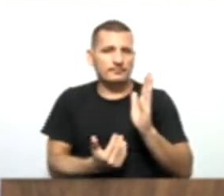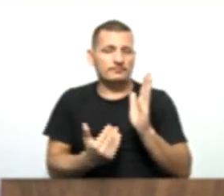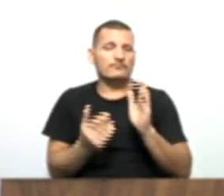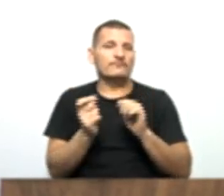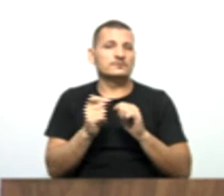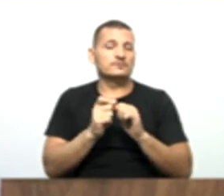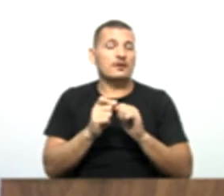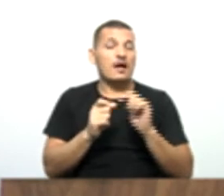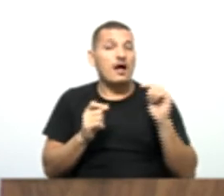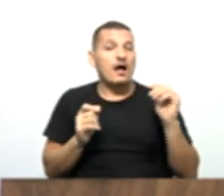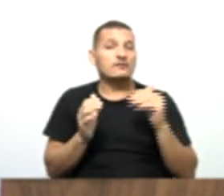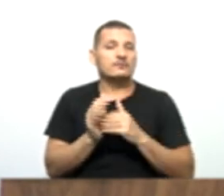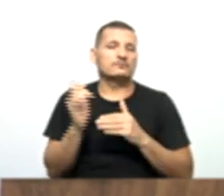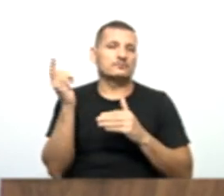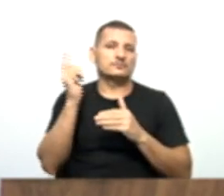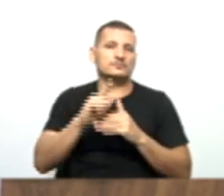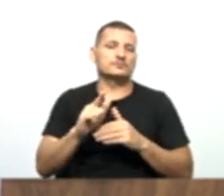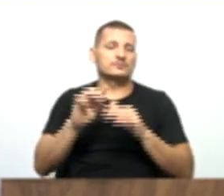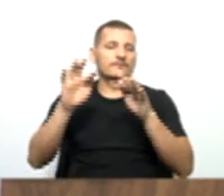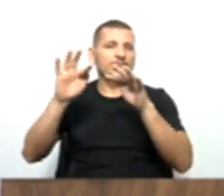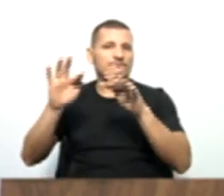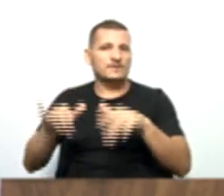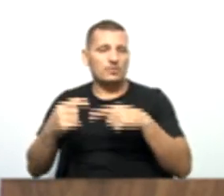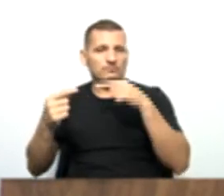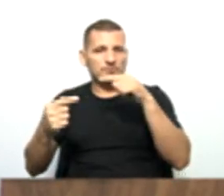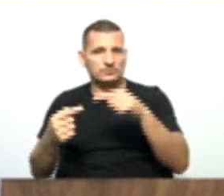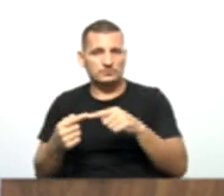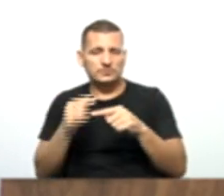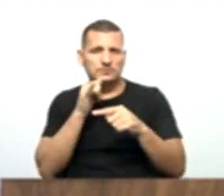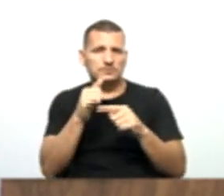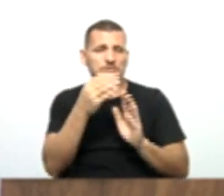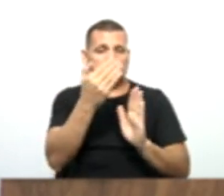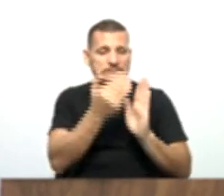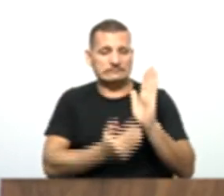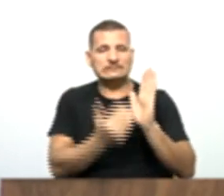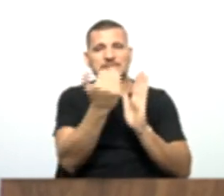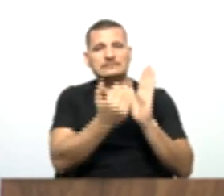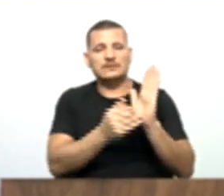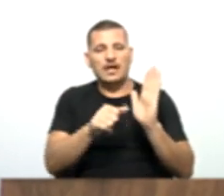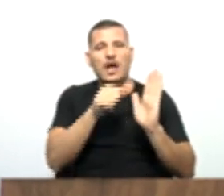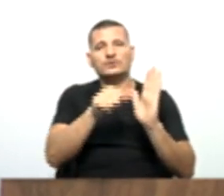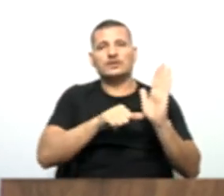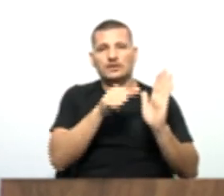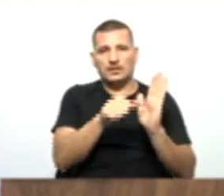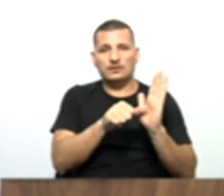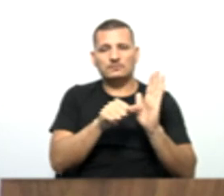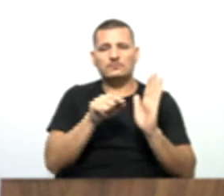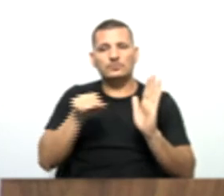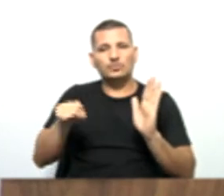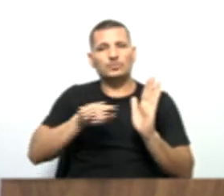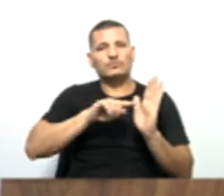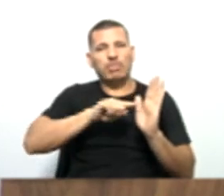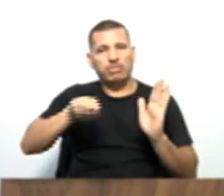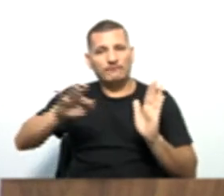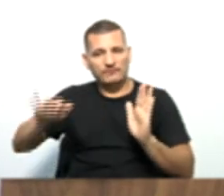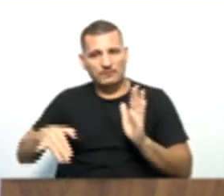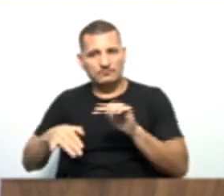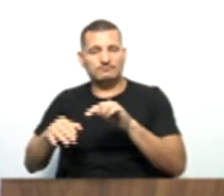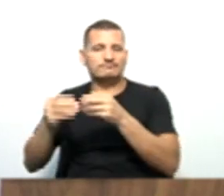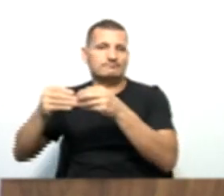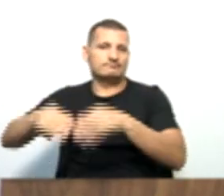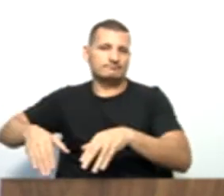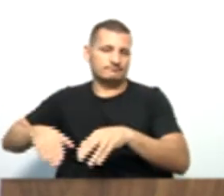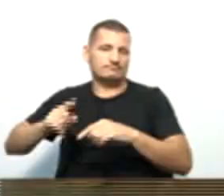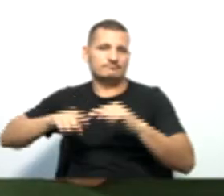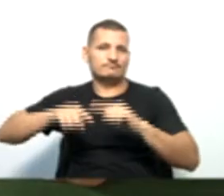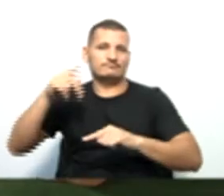você chegar ao produto final. Se você altera alguma coisa dentro do escopo, esse teu produto terá um resultado diferente e será prejudicado. Não